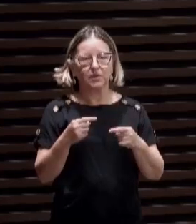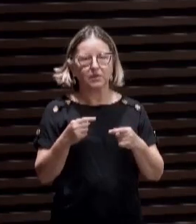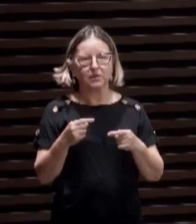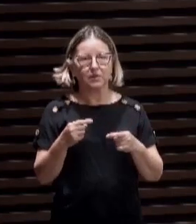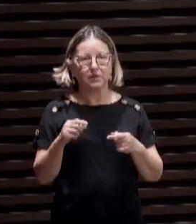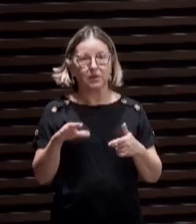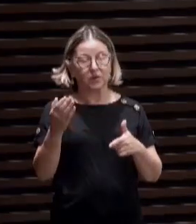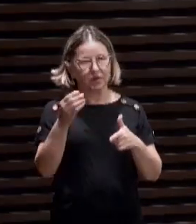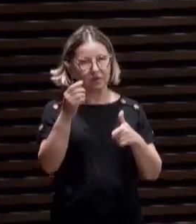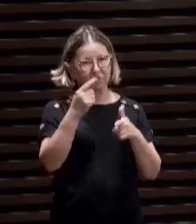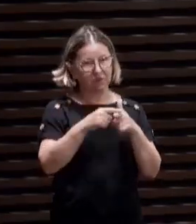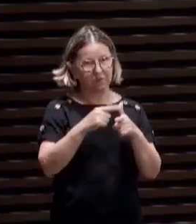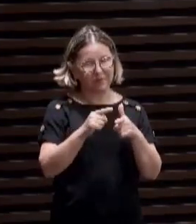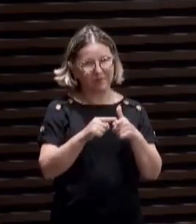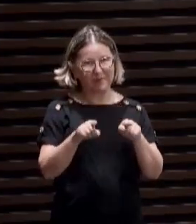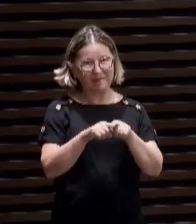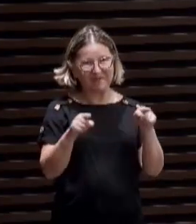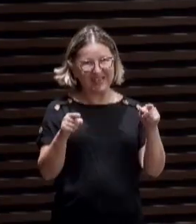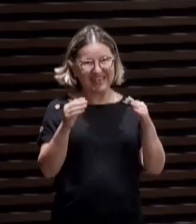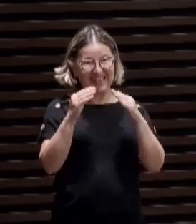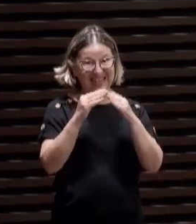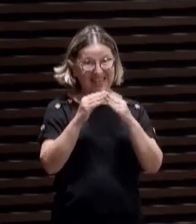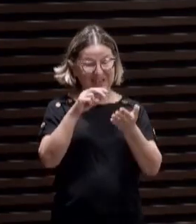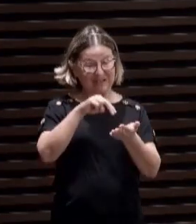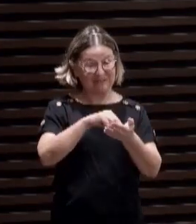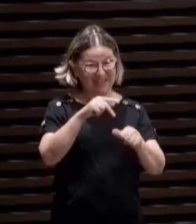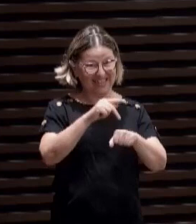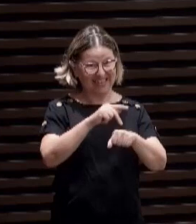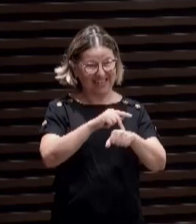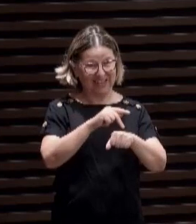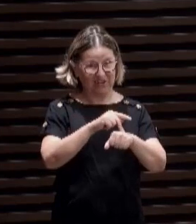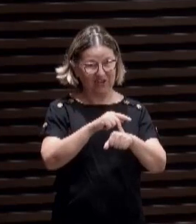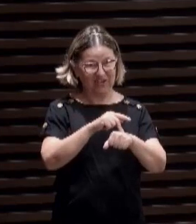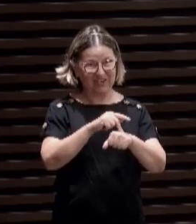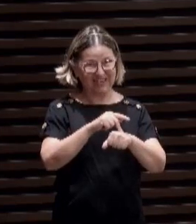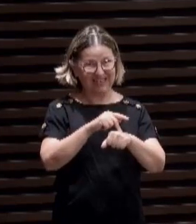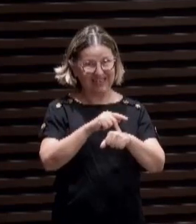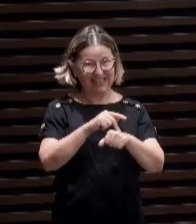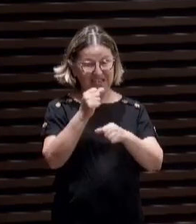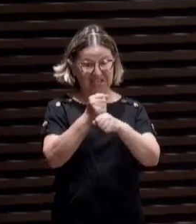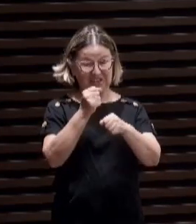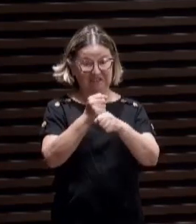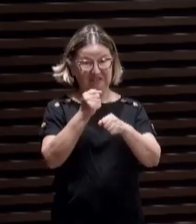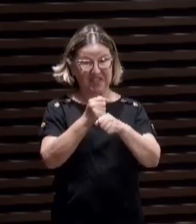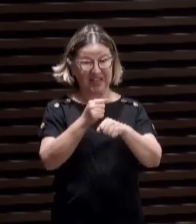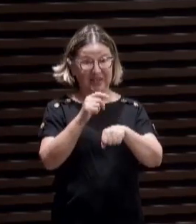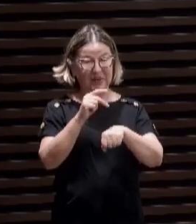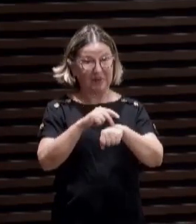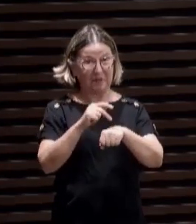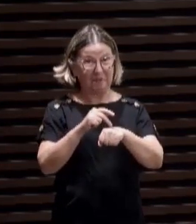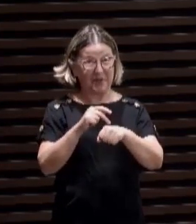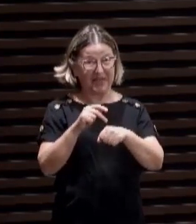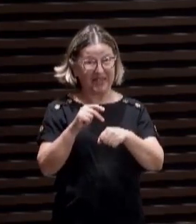edificada sobre a rocha, que cresceu, que foi edificada com pedras preciosas, com ouro, com prata,